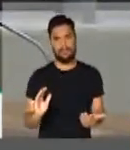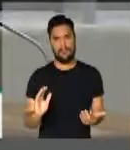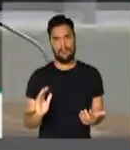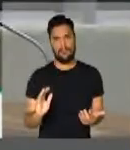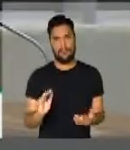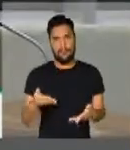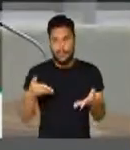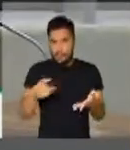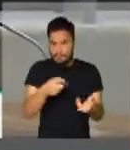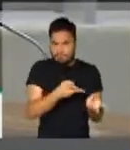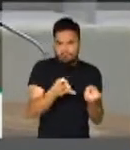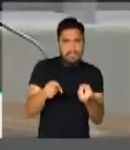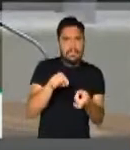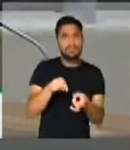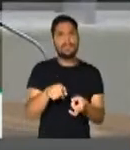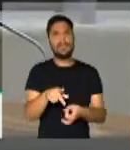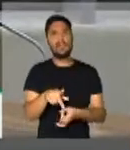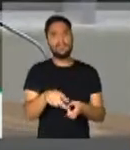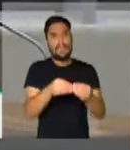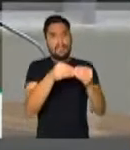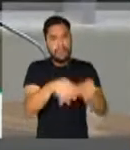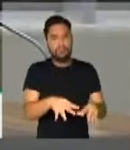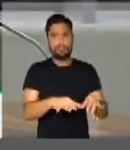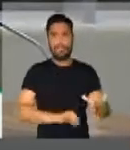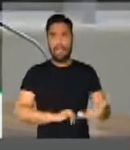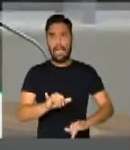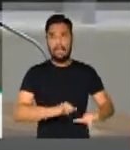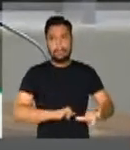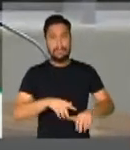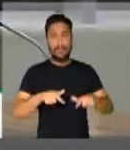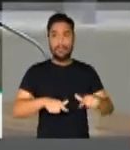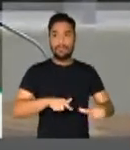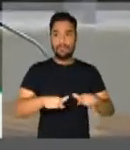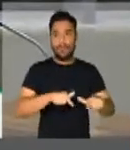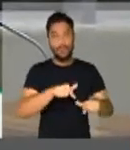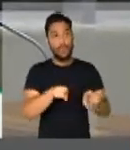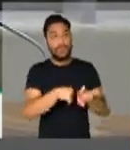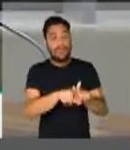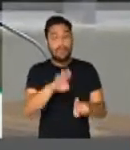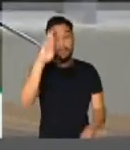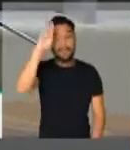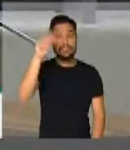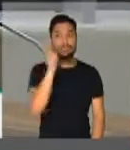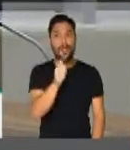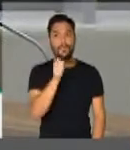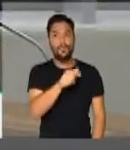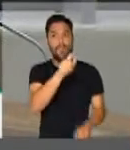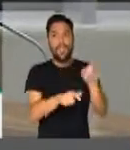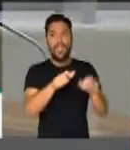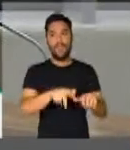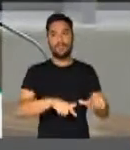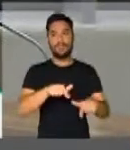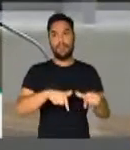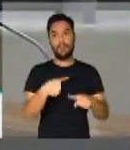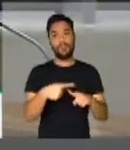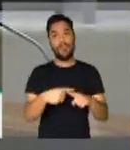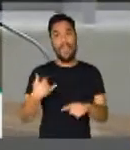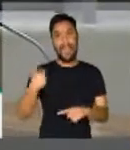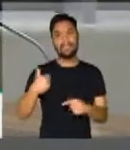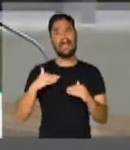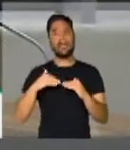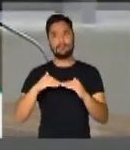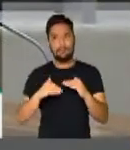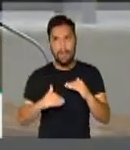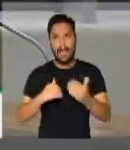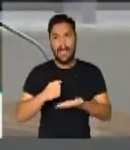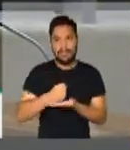é a tentativa de massacrar os trabalhadores e ainda mais as mulheres trabalhadoras, que têm uma idade mínima